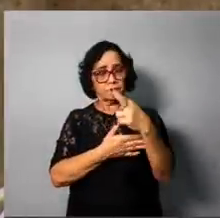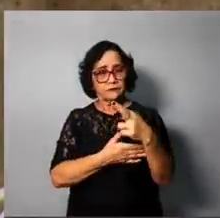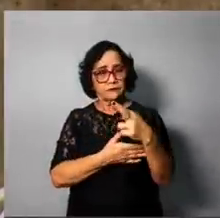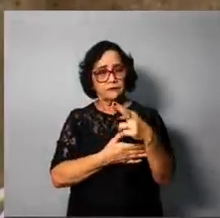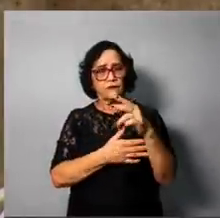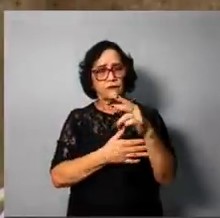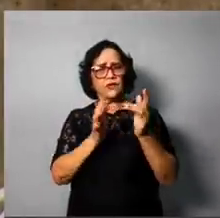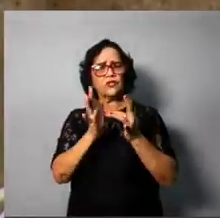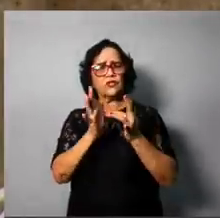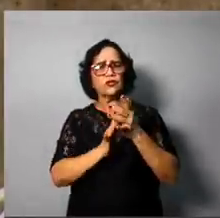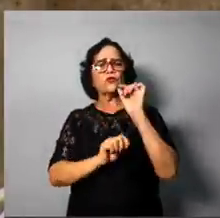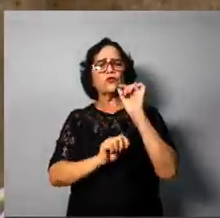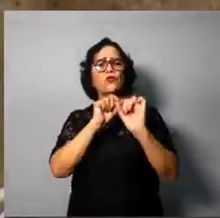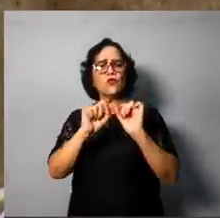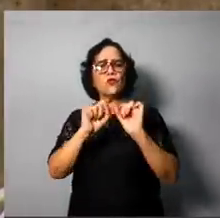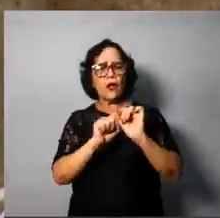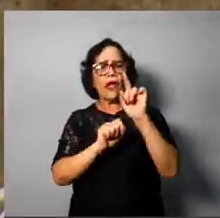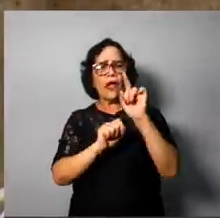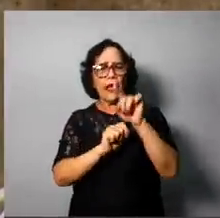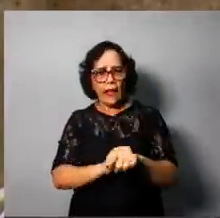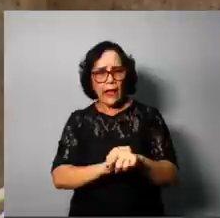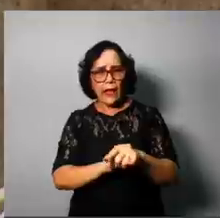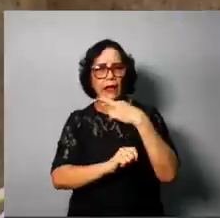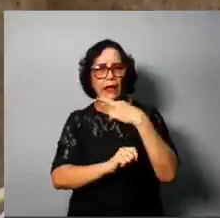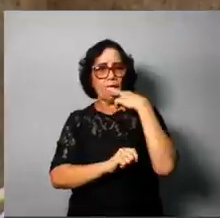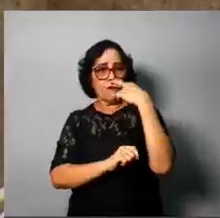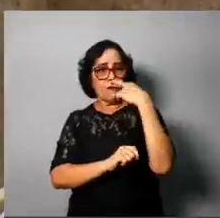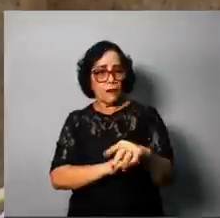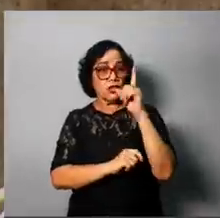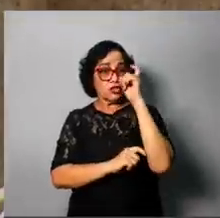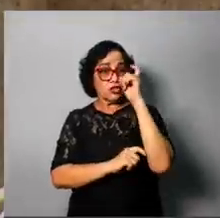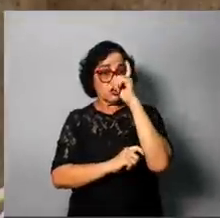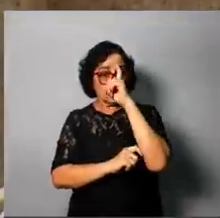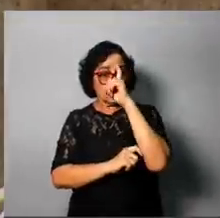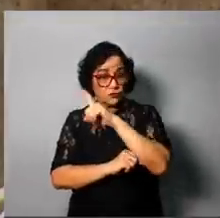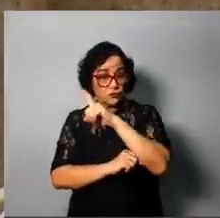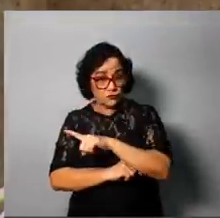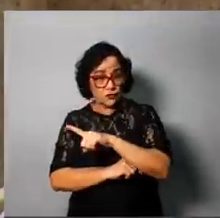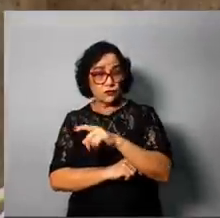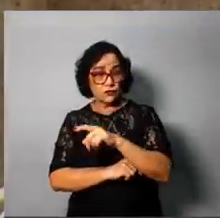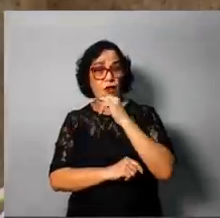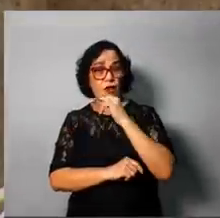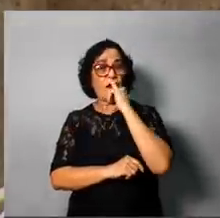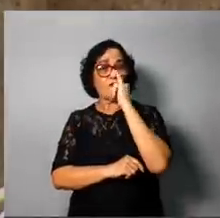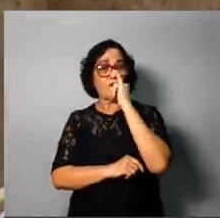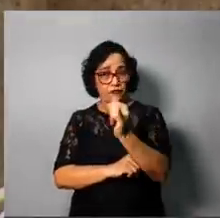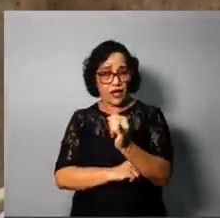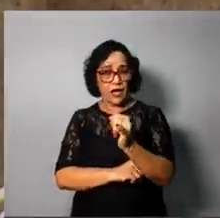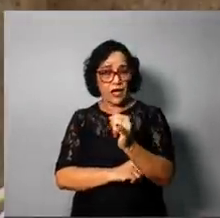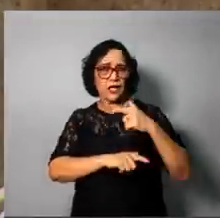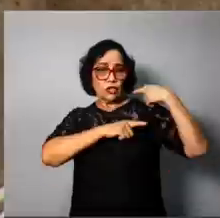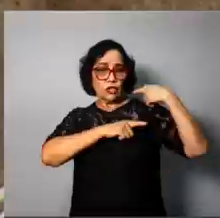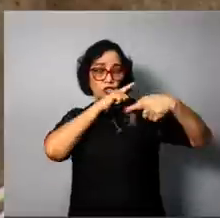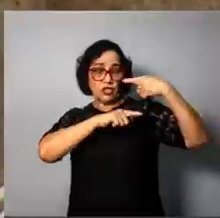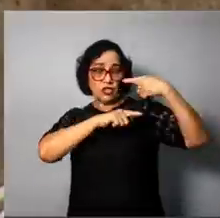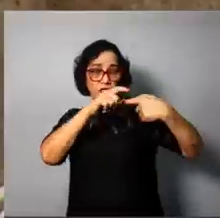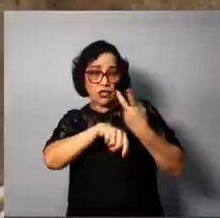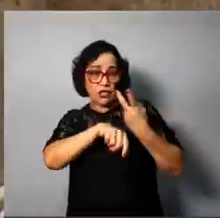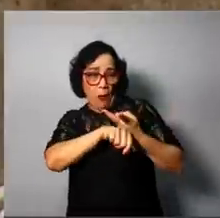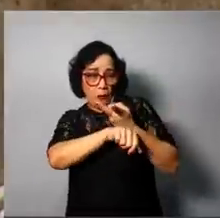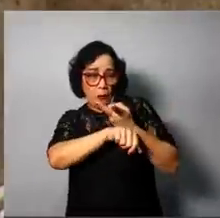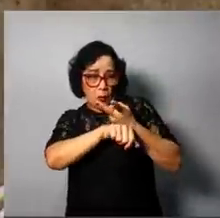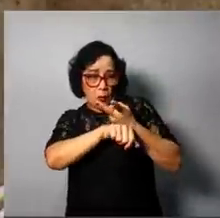uma resposta dura. Esta geração busca um